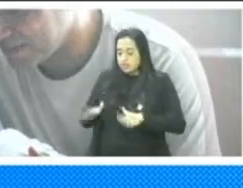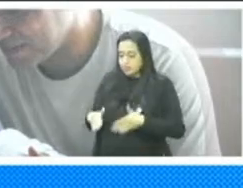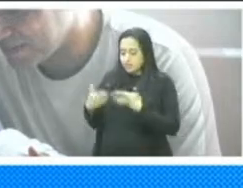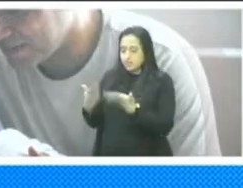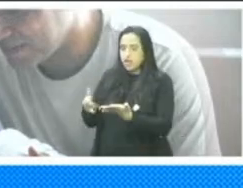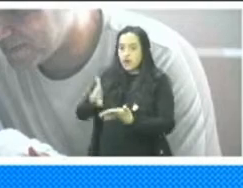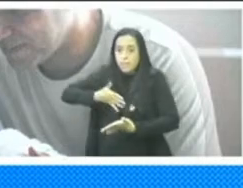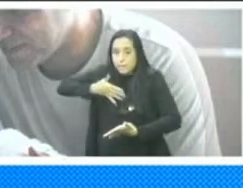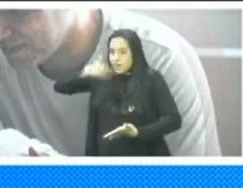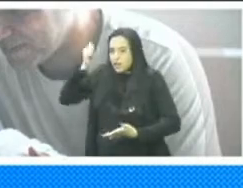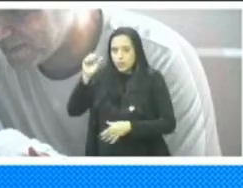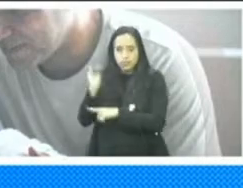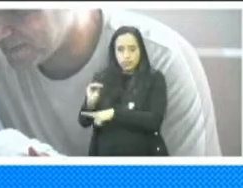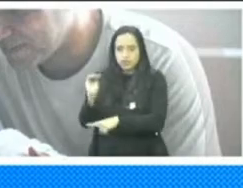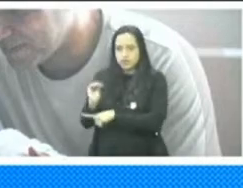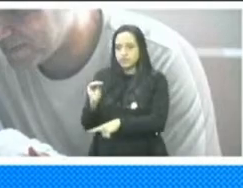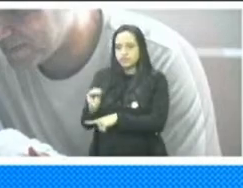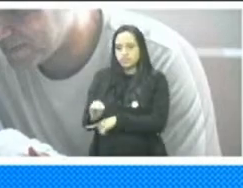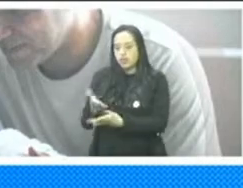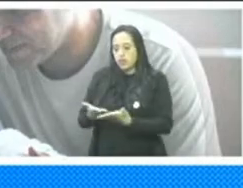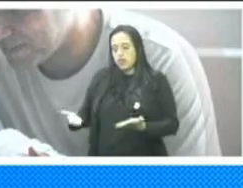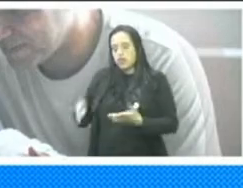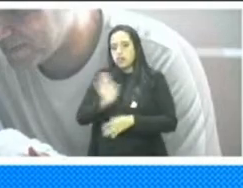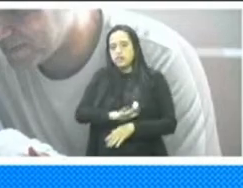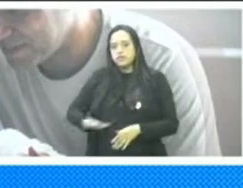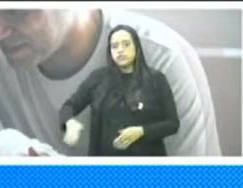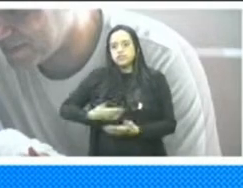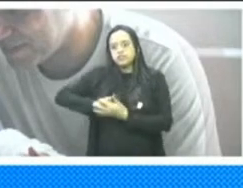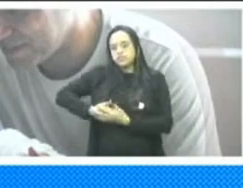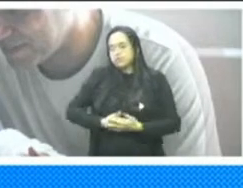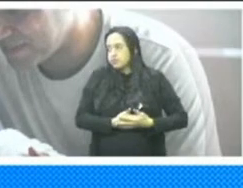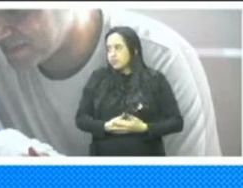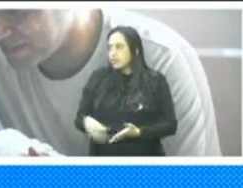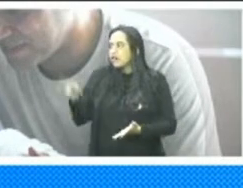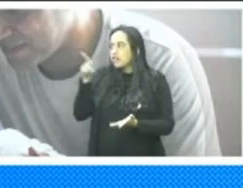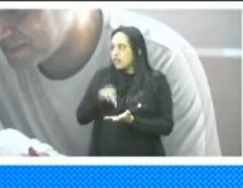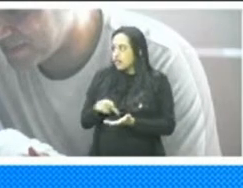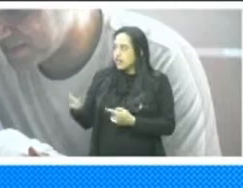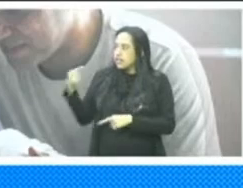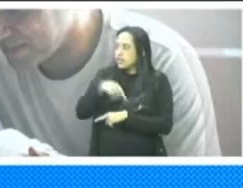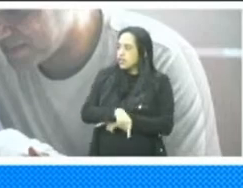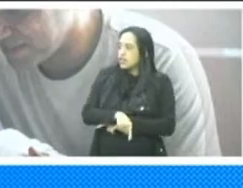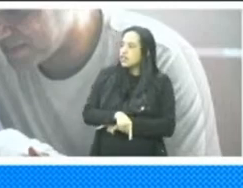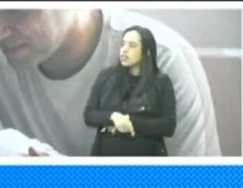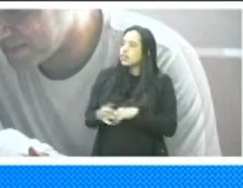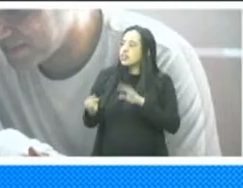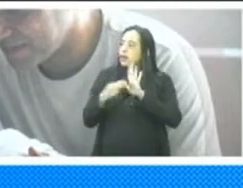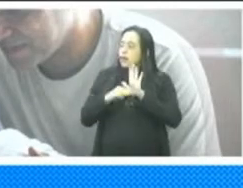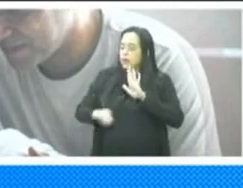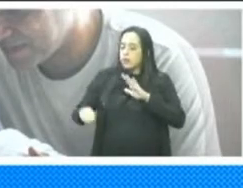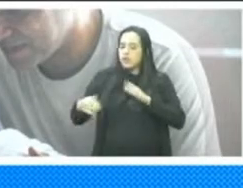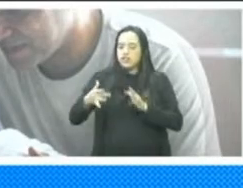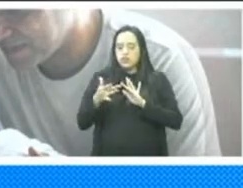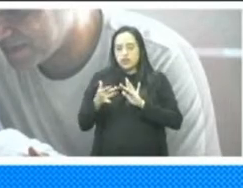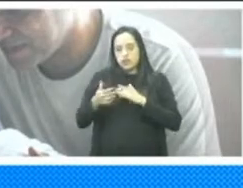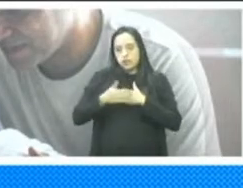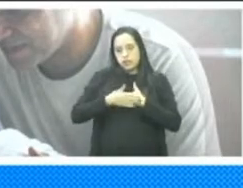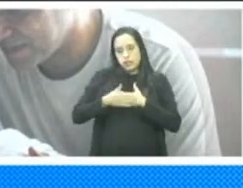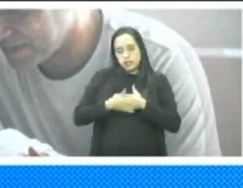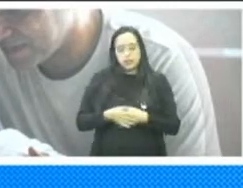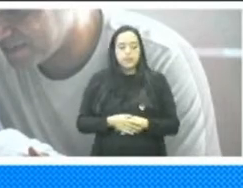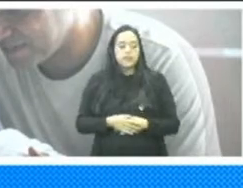oferecer um melhor cuidado, né, para essas crianças. E aí, de fato, entra o método Canguru.